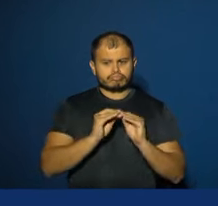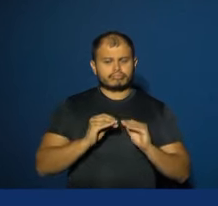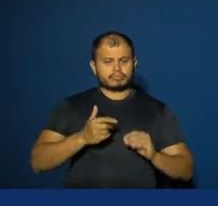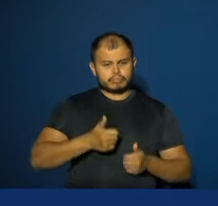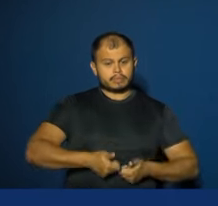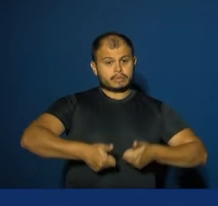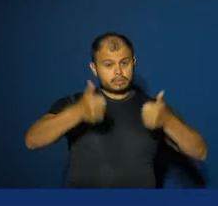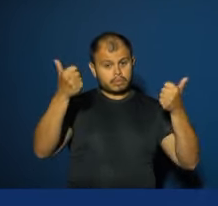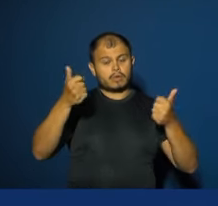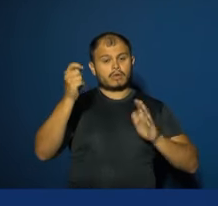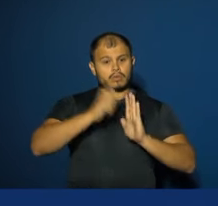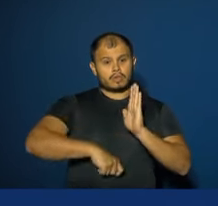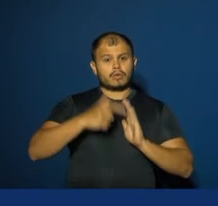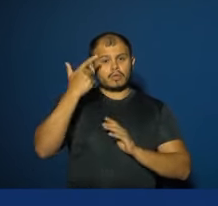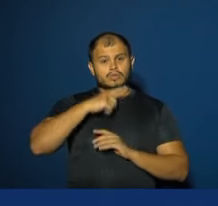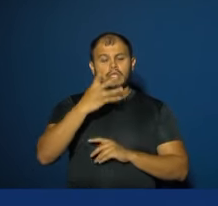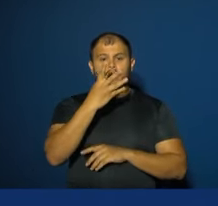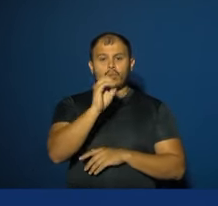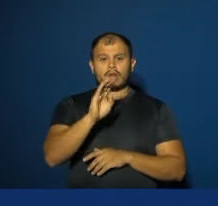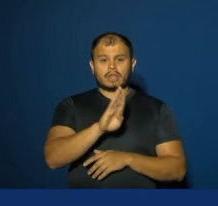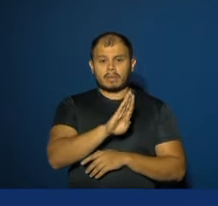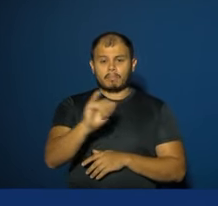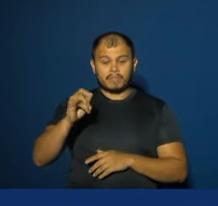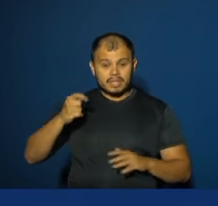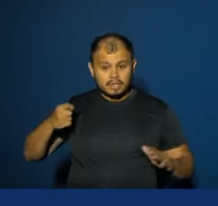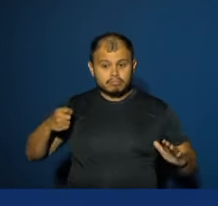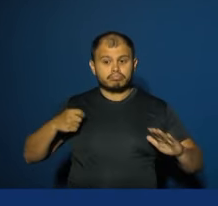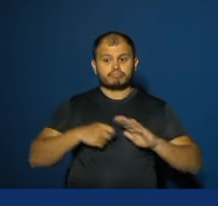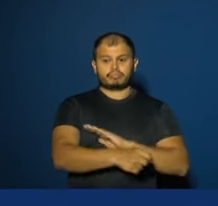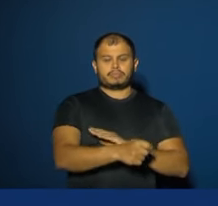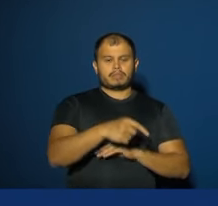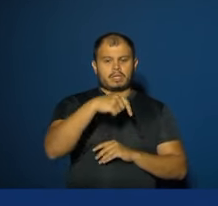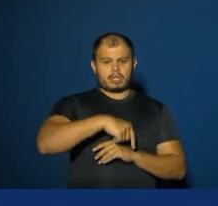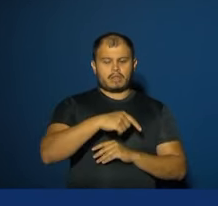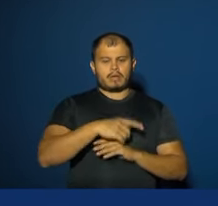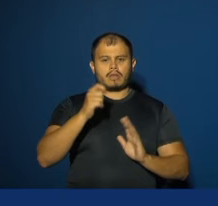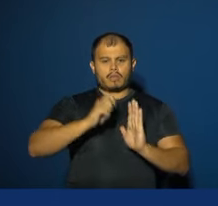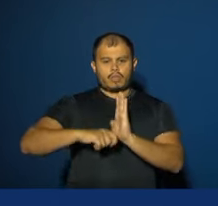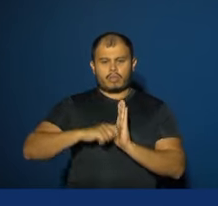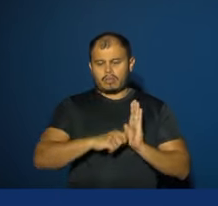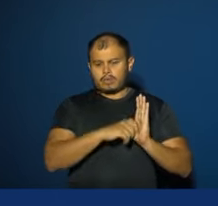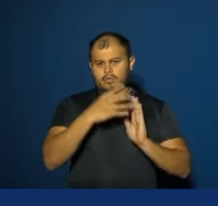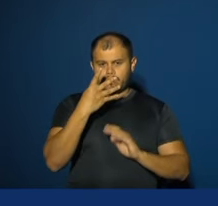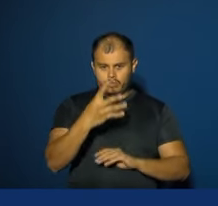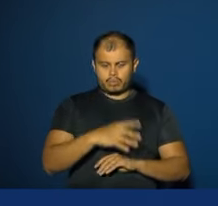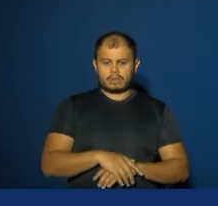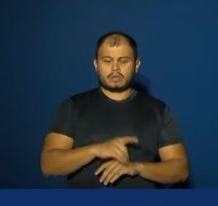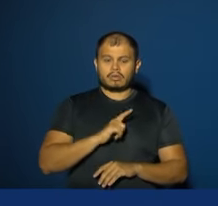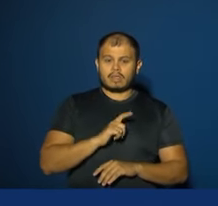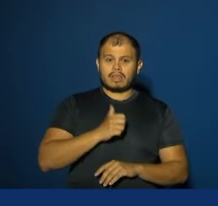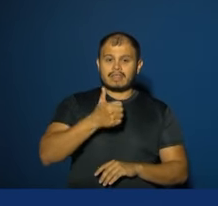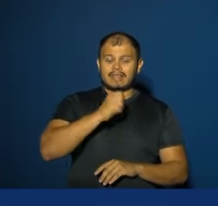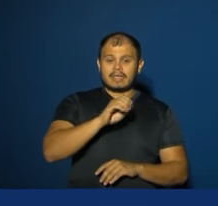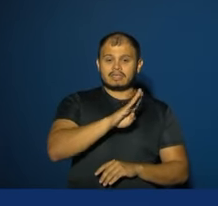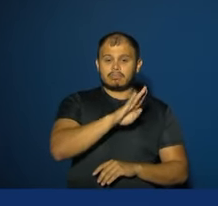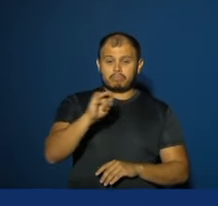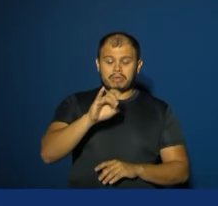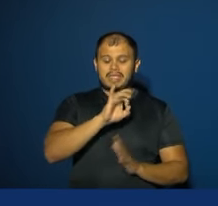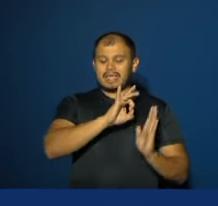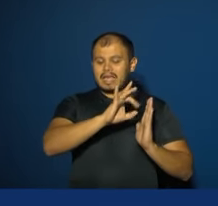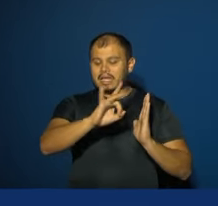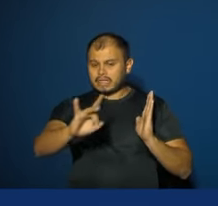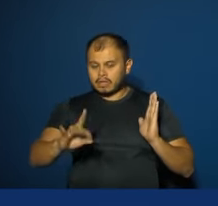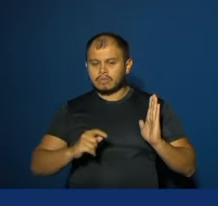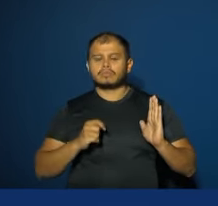vai ter uma autorização para investir 4 40 bilhões de reais nesses quatro contratos então assim uma média de R 10 bilhões deais por